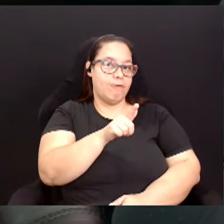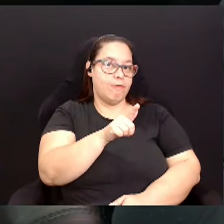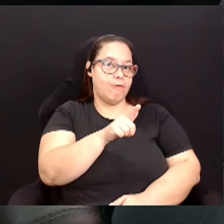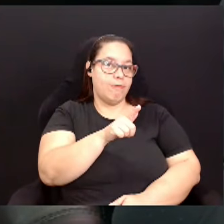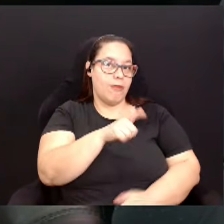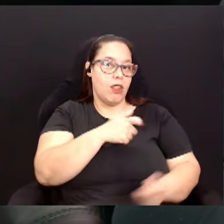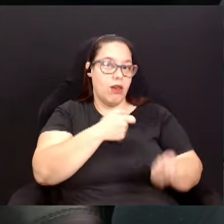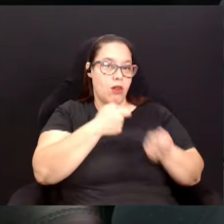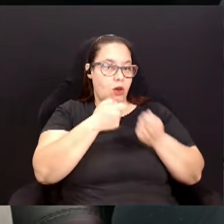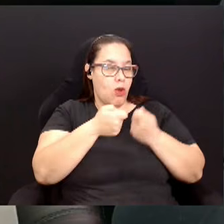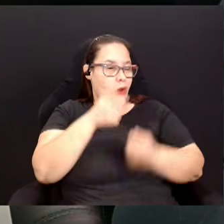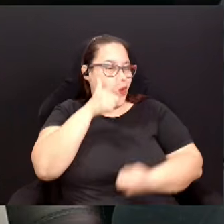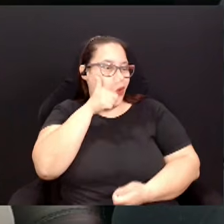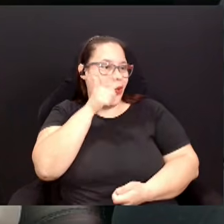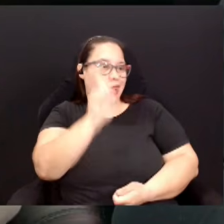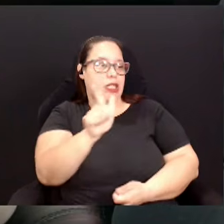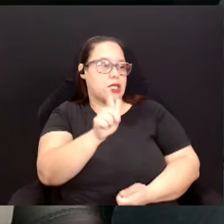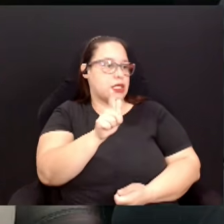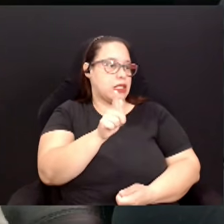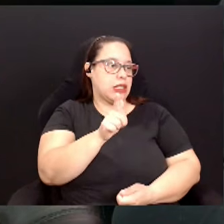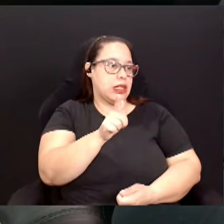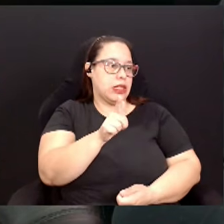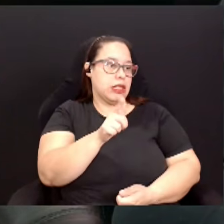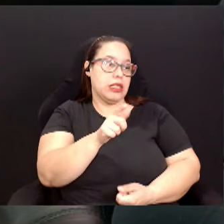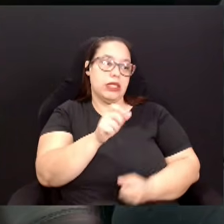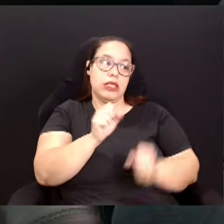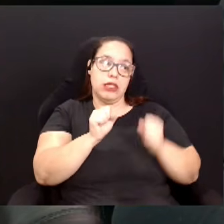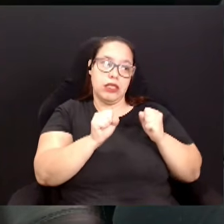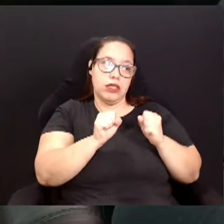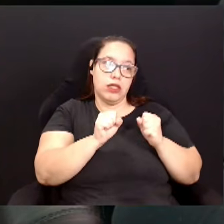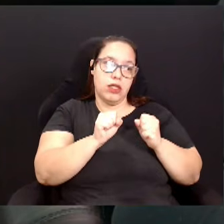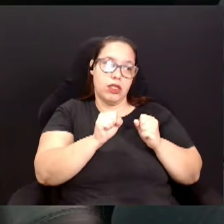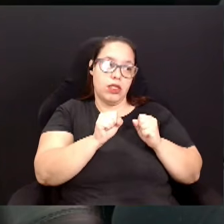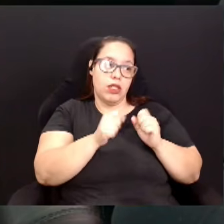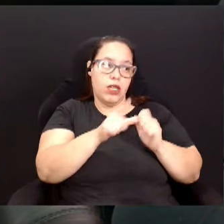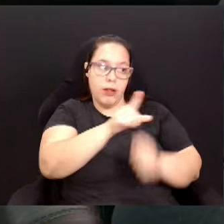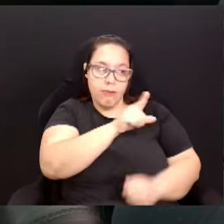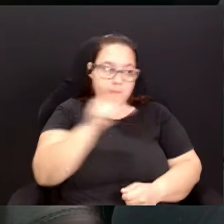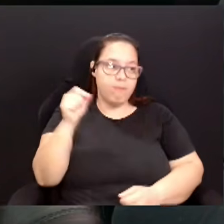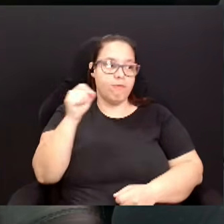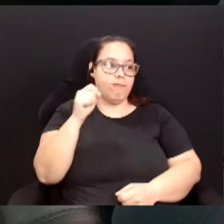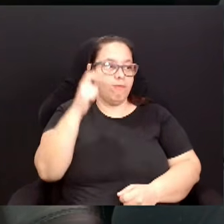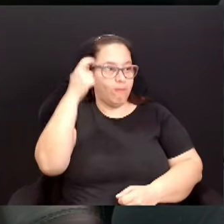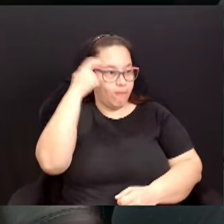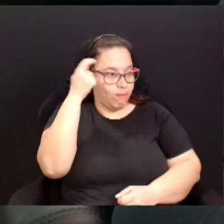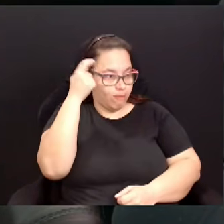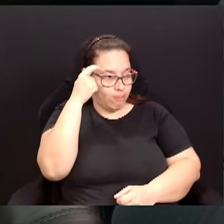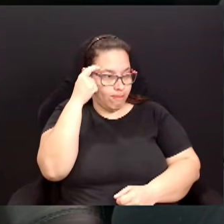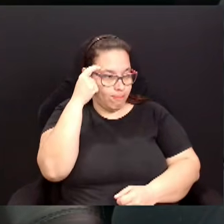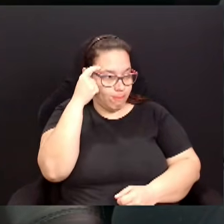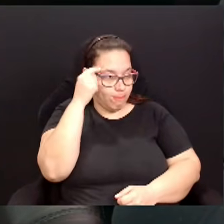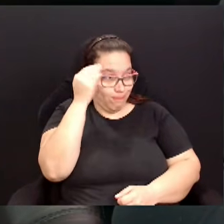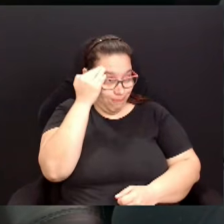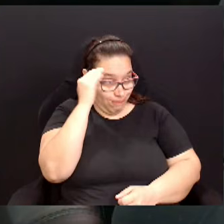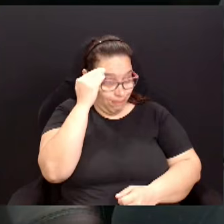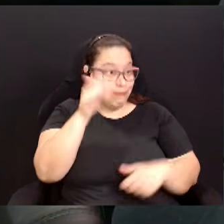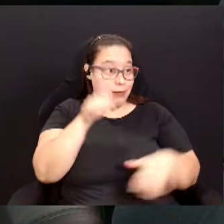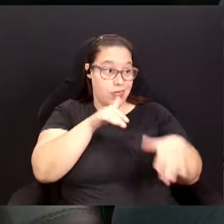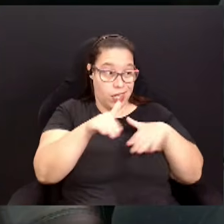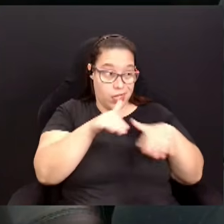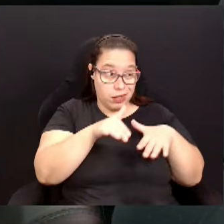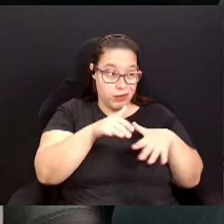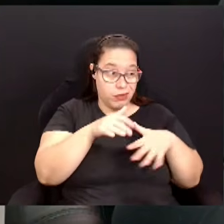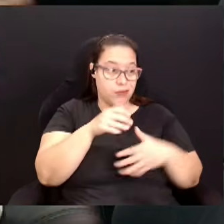controlar. Então, isso pode até ser uma válvula de escape para essas pessoas, entende? Então, naquele momento, sinto muito, mas o que